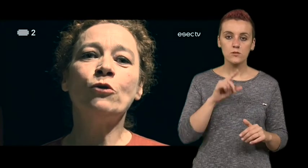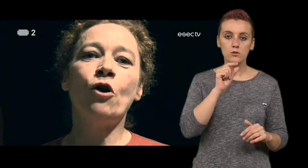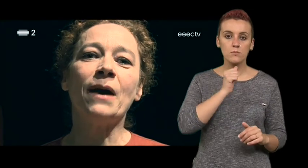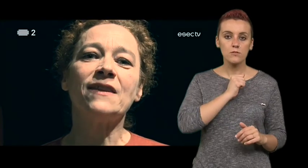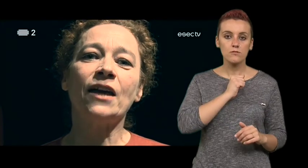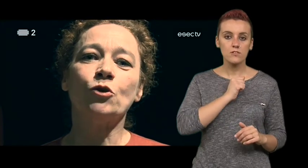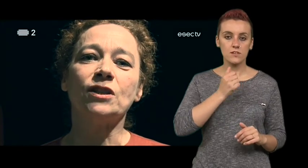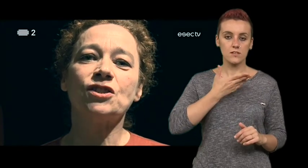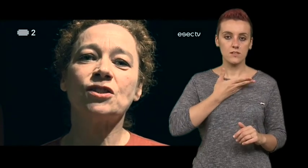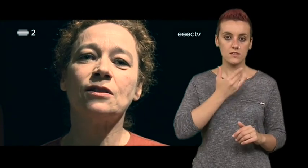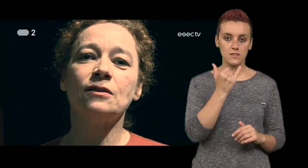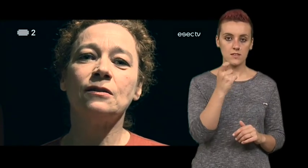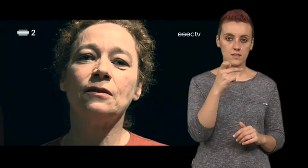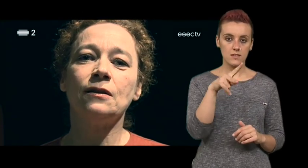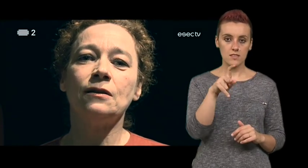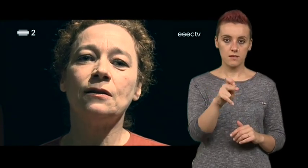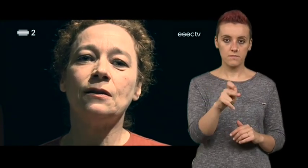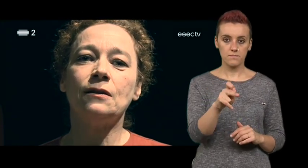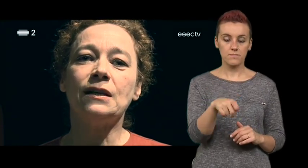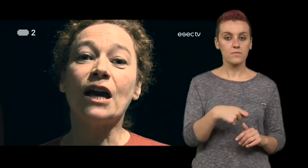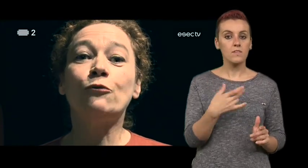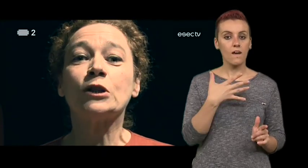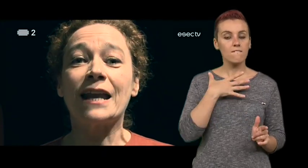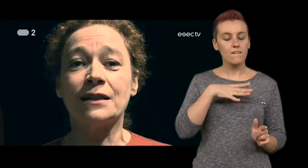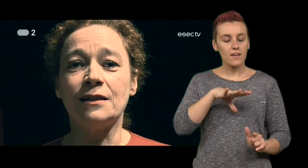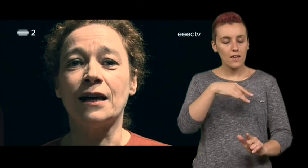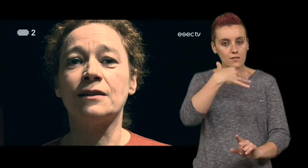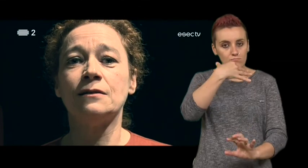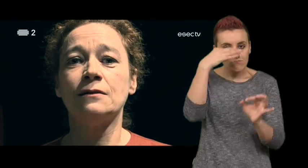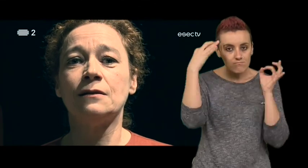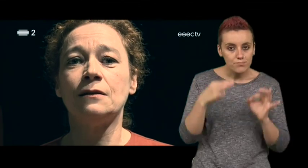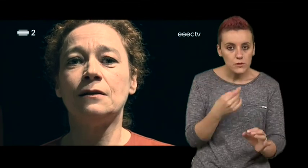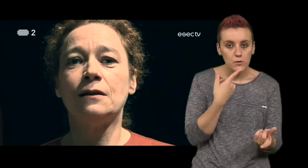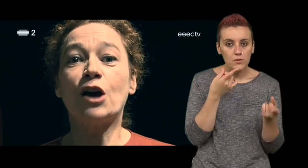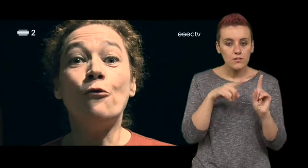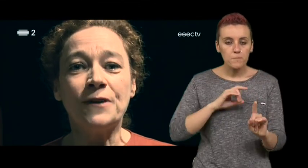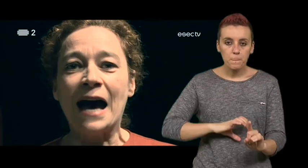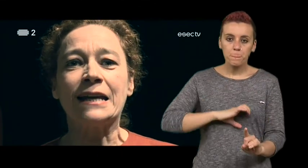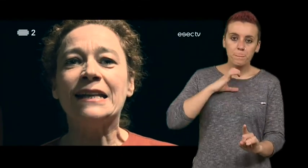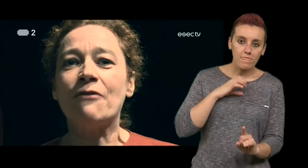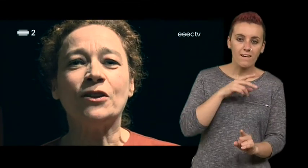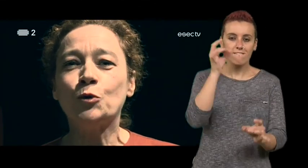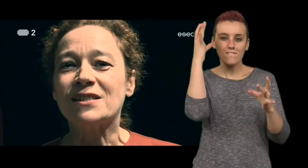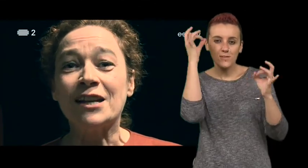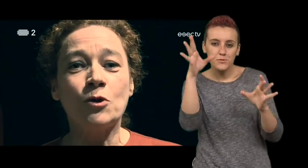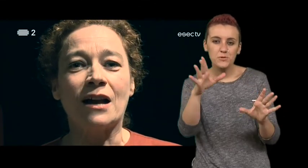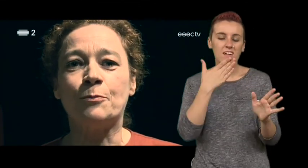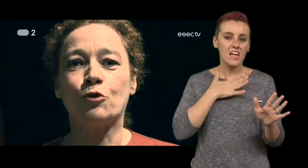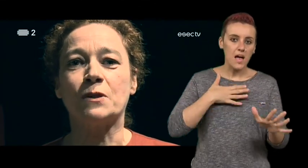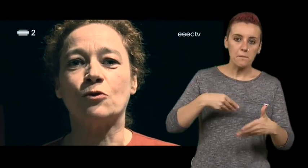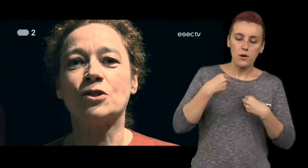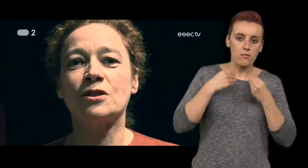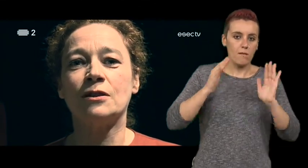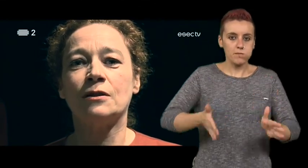O meu nome é Diana Ortiz. Quero voltar a acreditar, a confiar, a ir à aventura sem cuidar